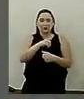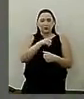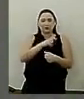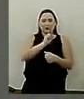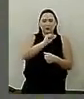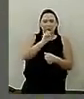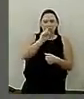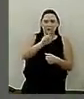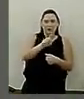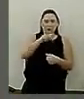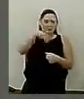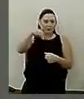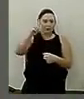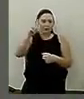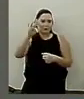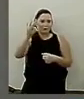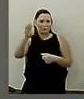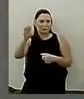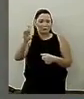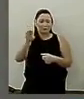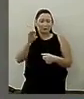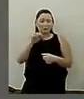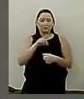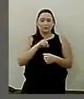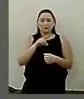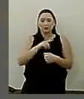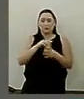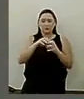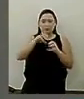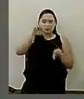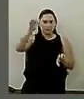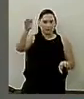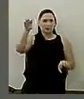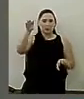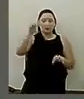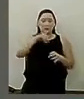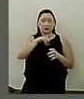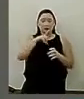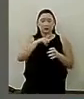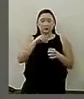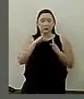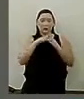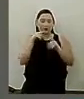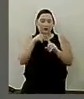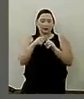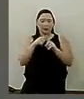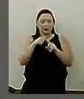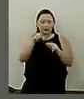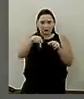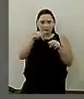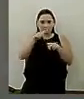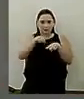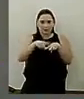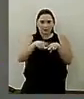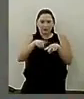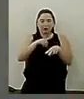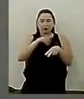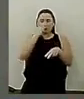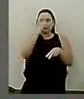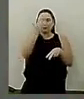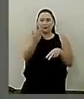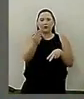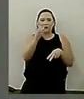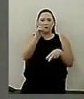nessa direção. Aqui onde nós estamos, a nossa igreja está de frente para o oeste, o norte